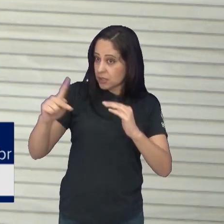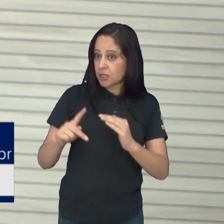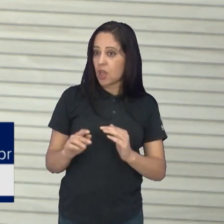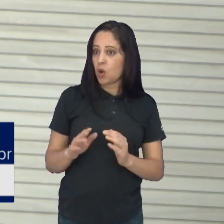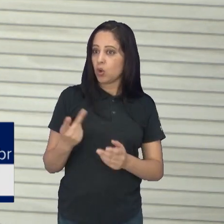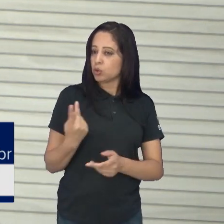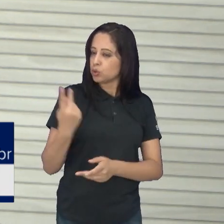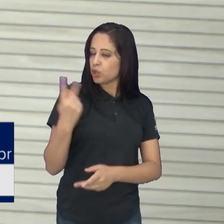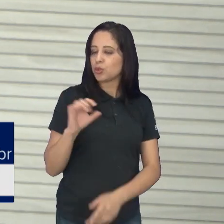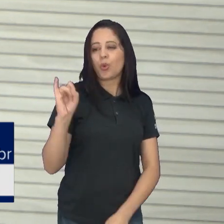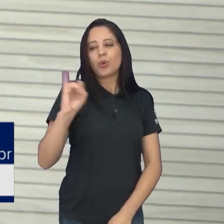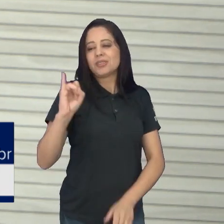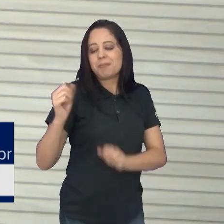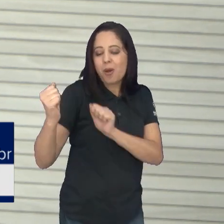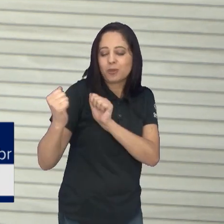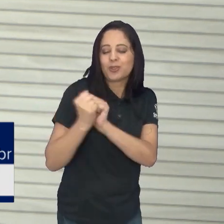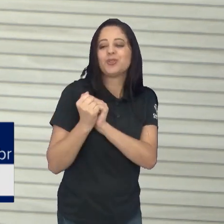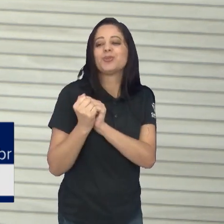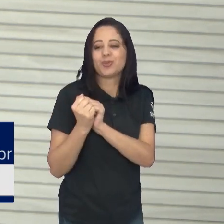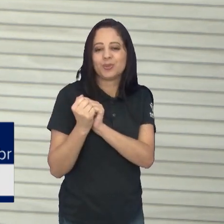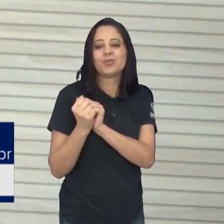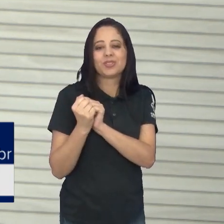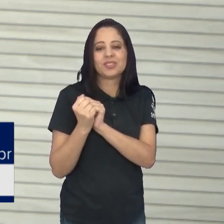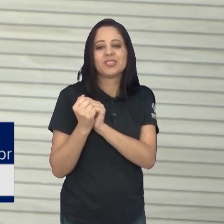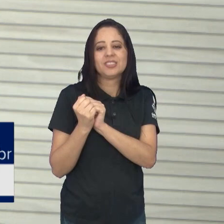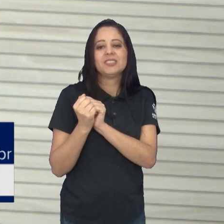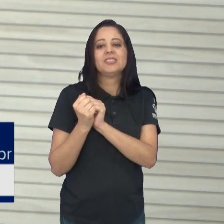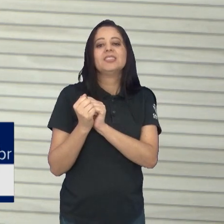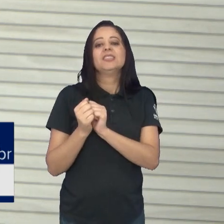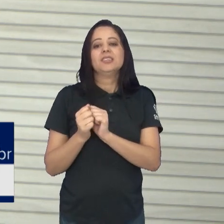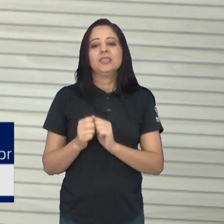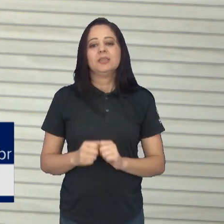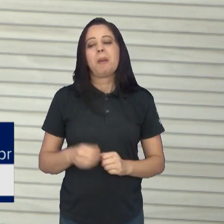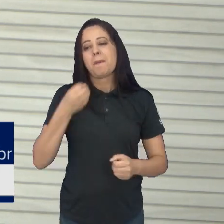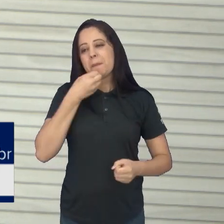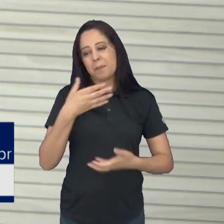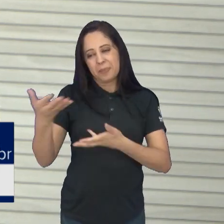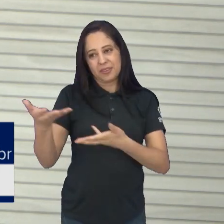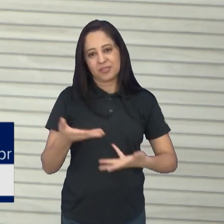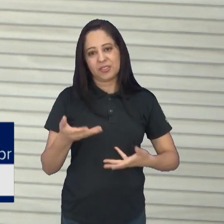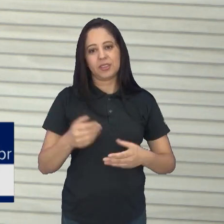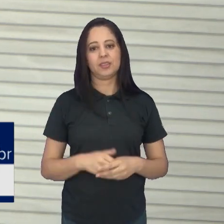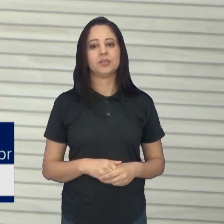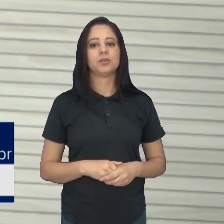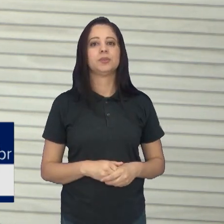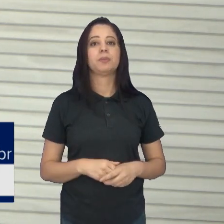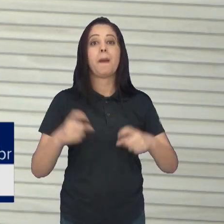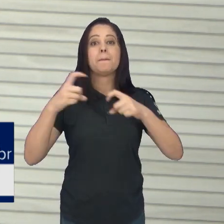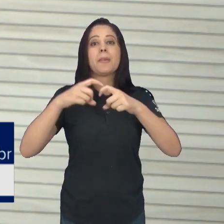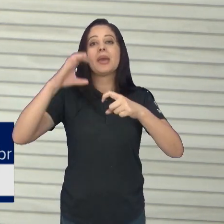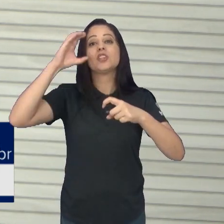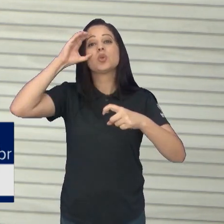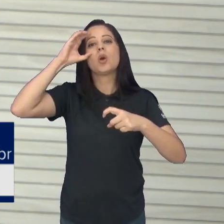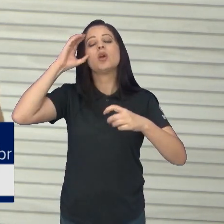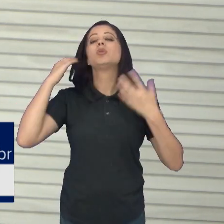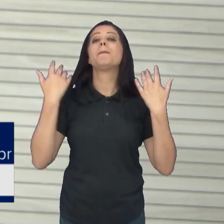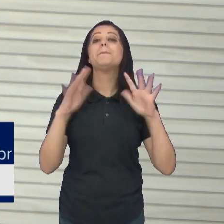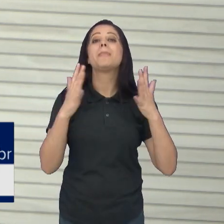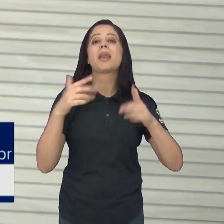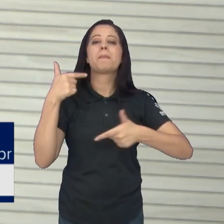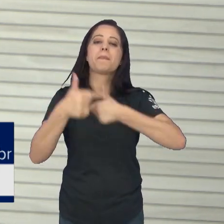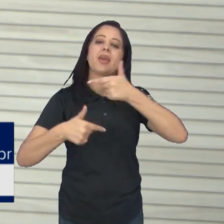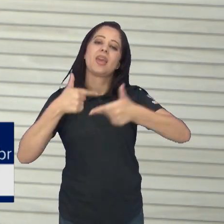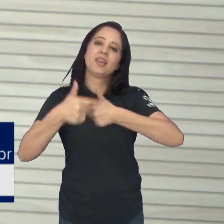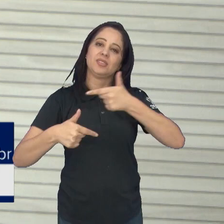Cristo, nosso querido Guilherme Osnan também, chefe de gabinete, seja muito bem-vindo. Doutor Elton, parabéns pelo